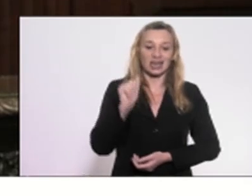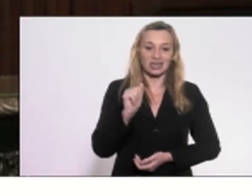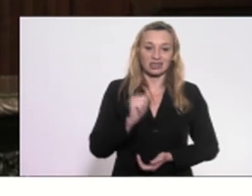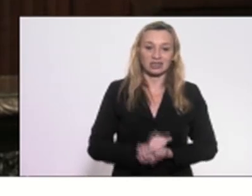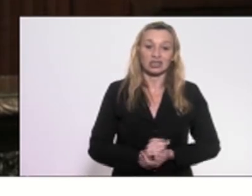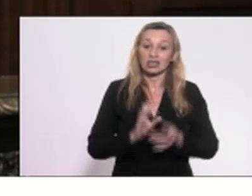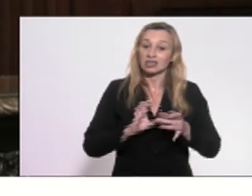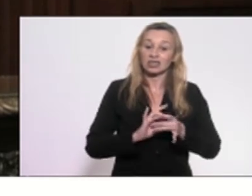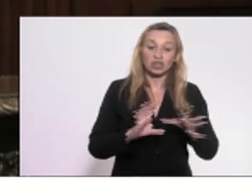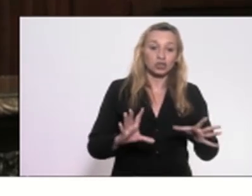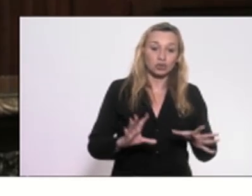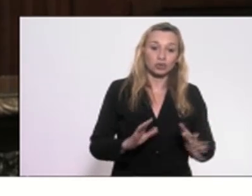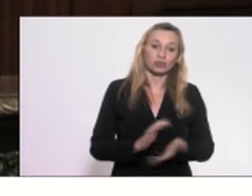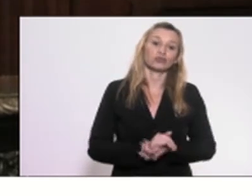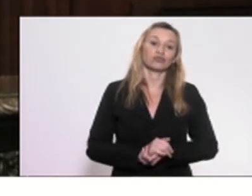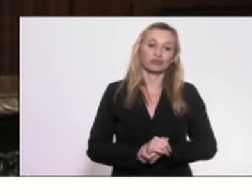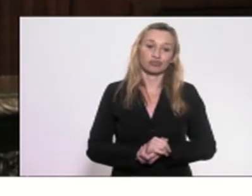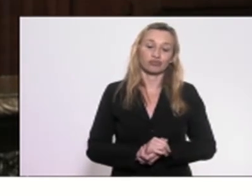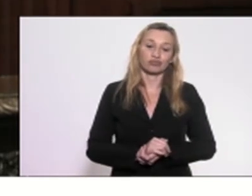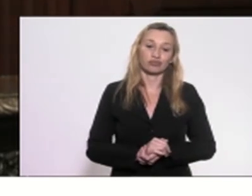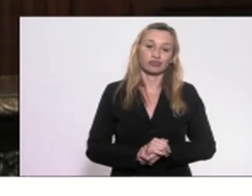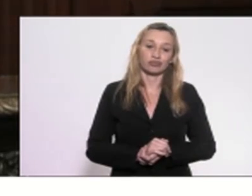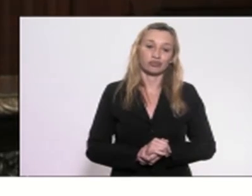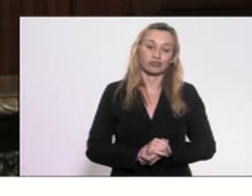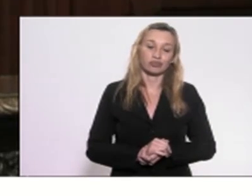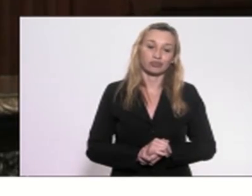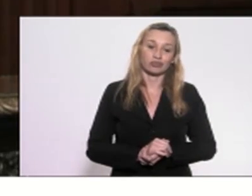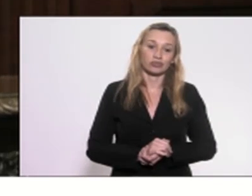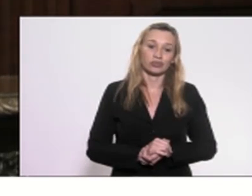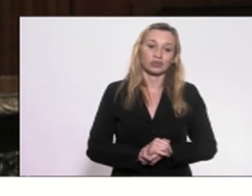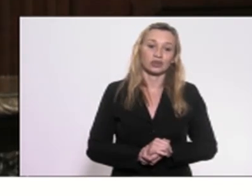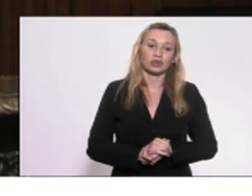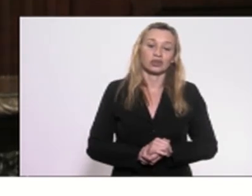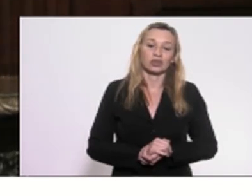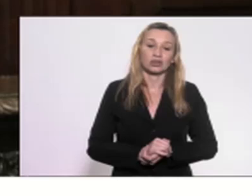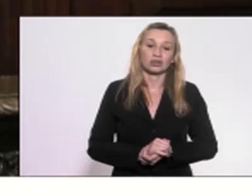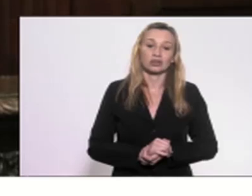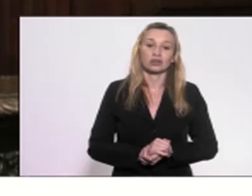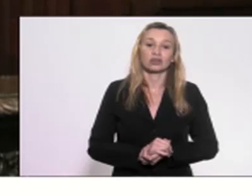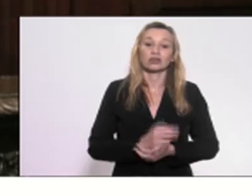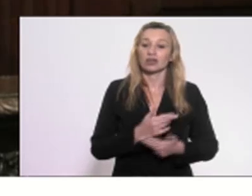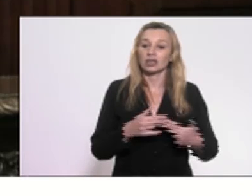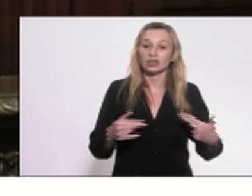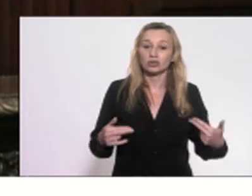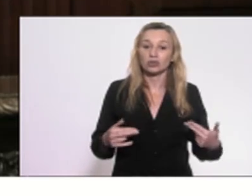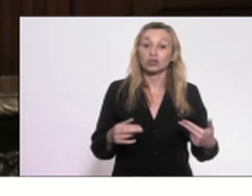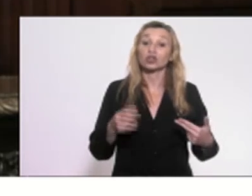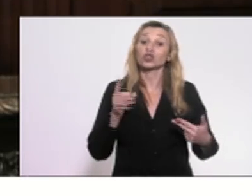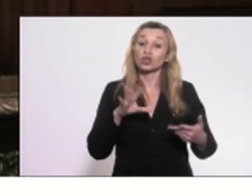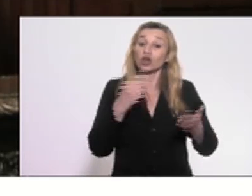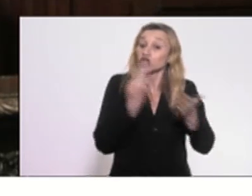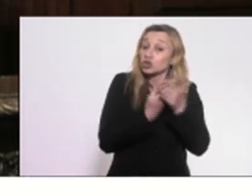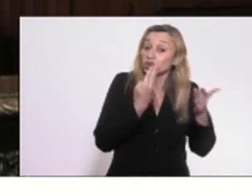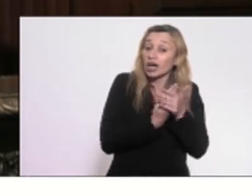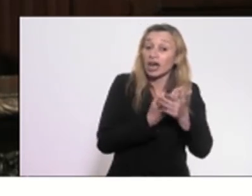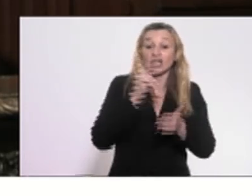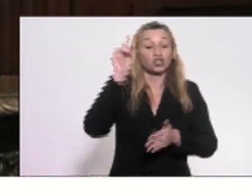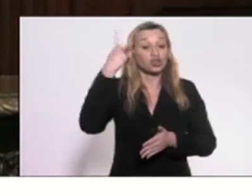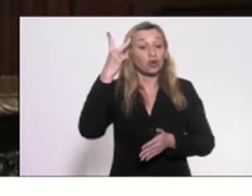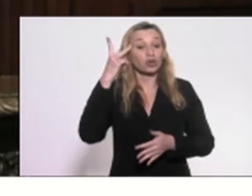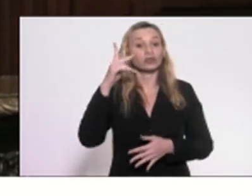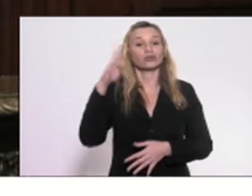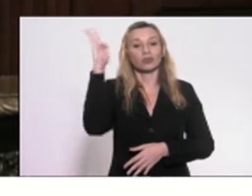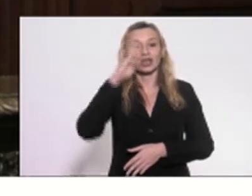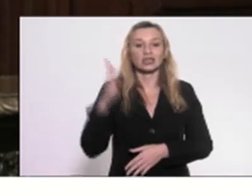deixou um grande legado. Basta estudar a história do Brasil. Porque quando Dom João